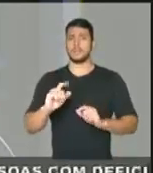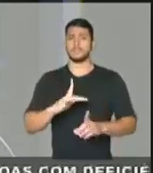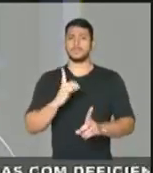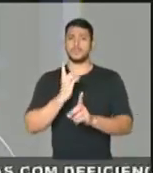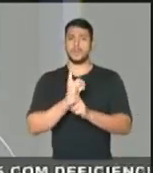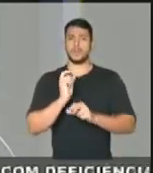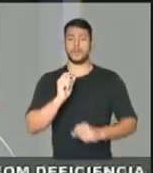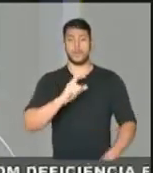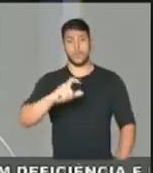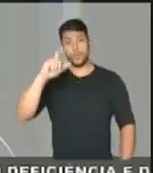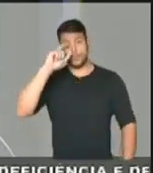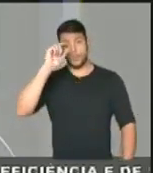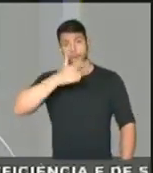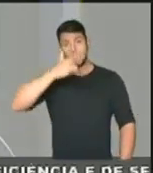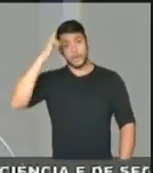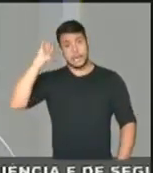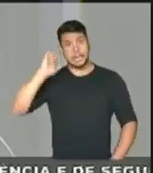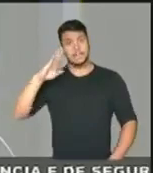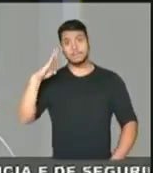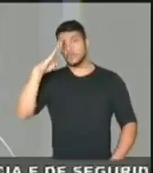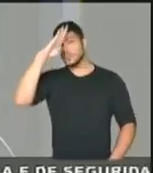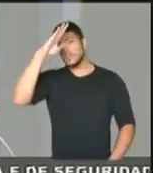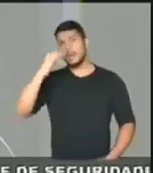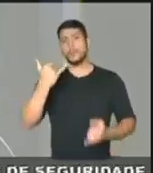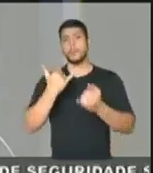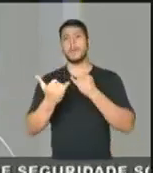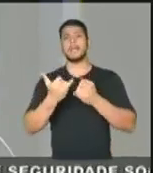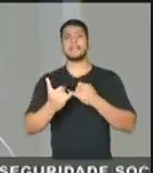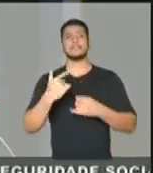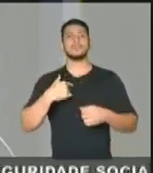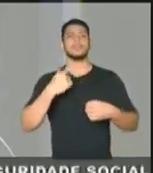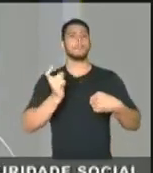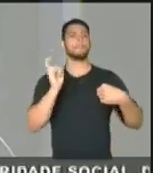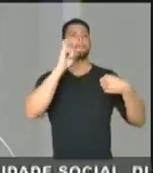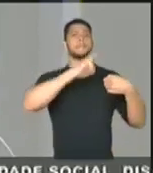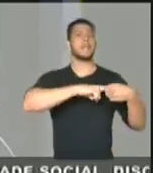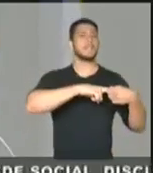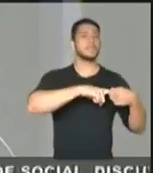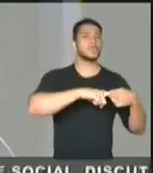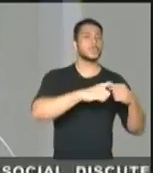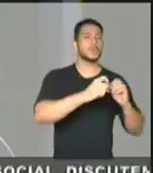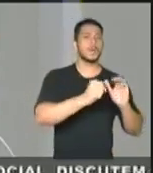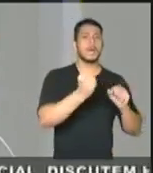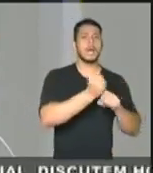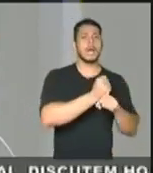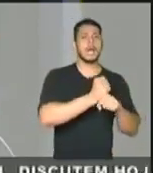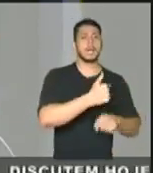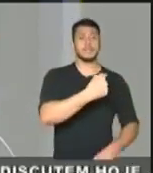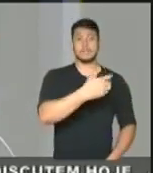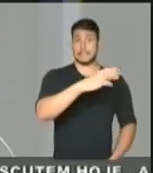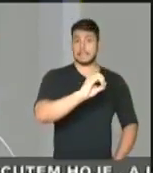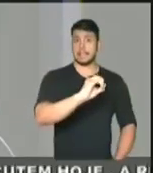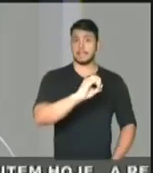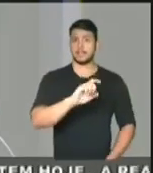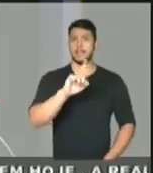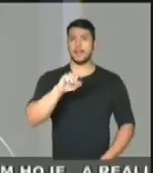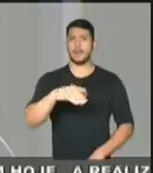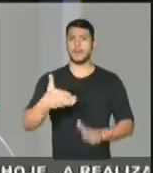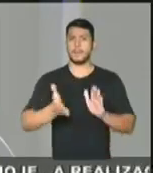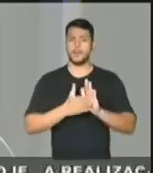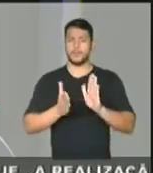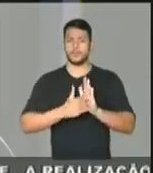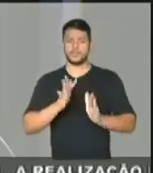70. Apresenta uma proposta para o país, que não é uma proposta de futuro, é uma proposta de